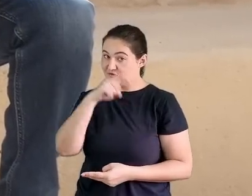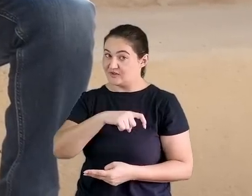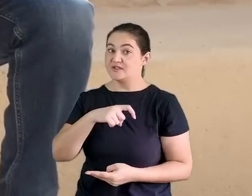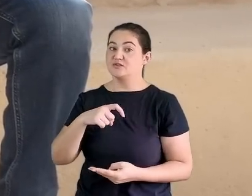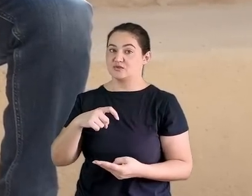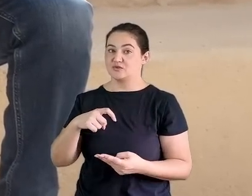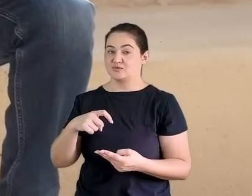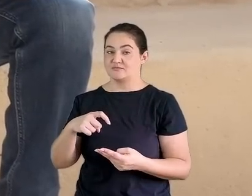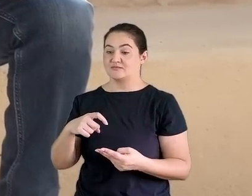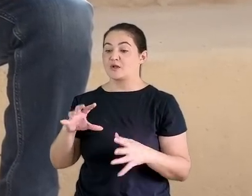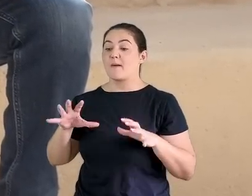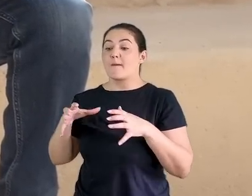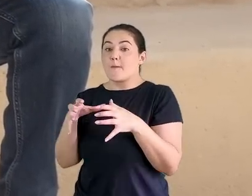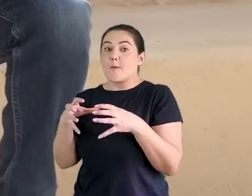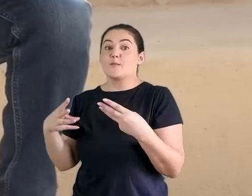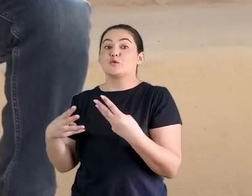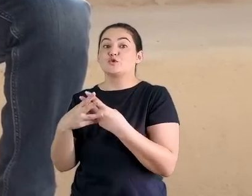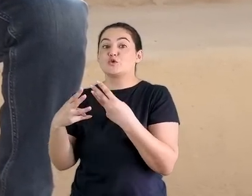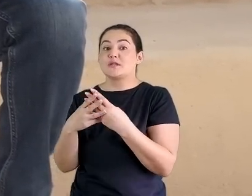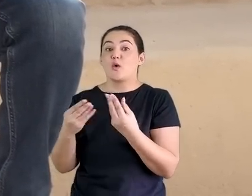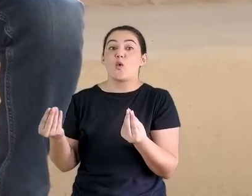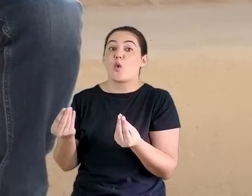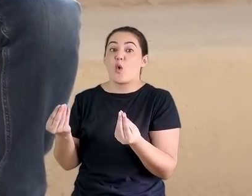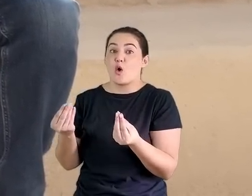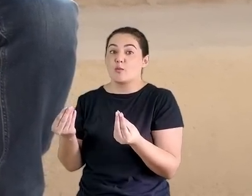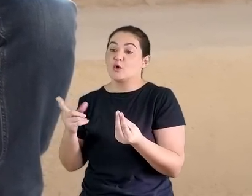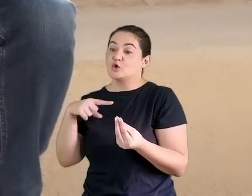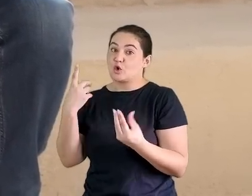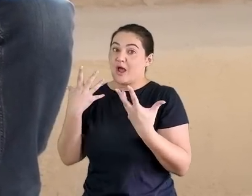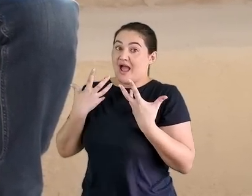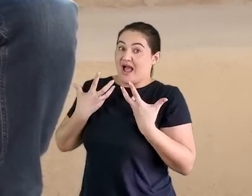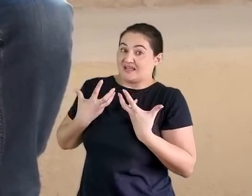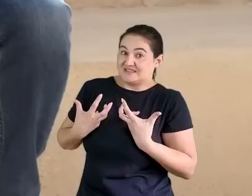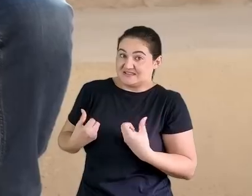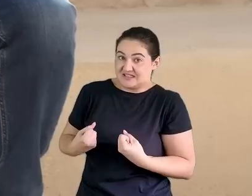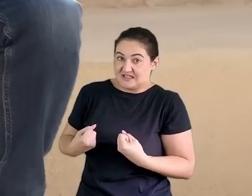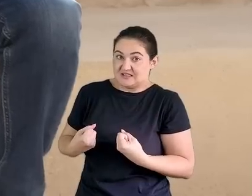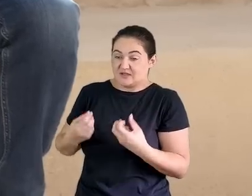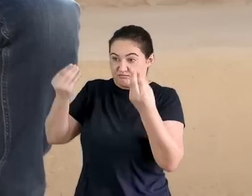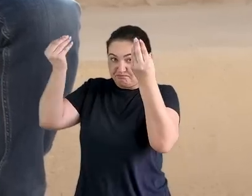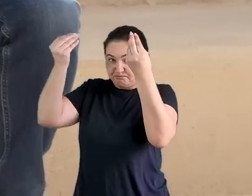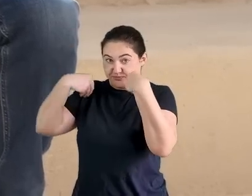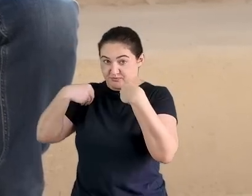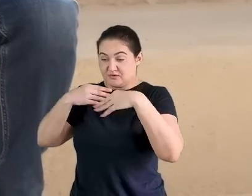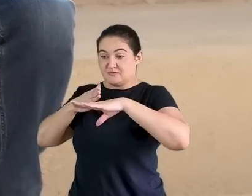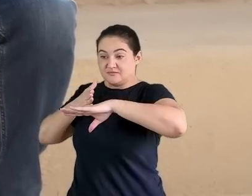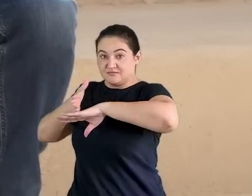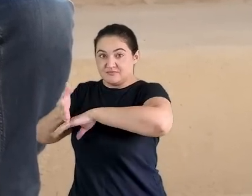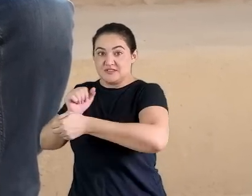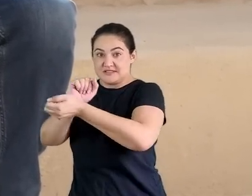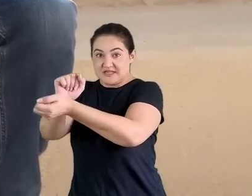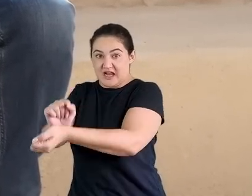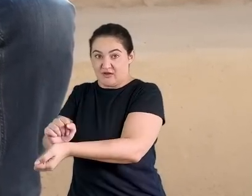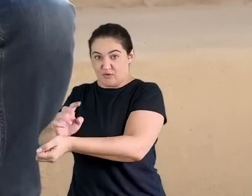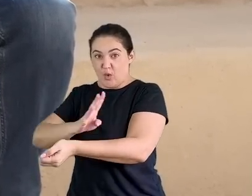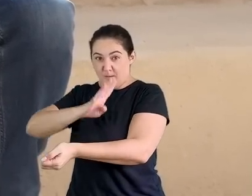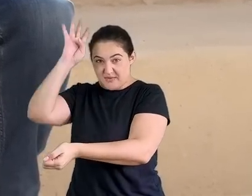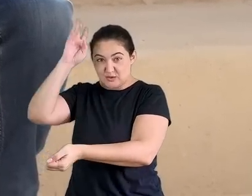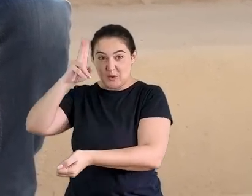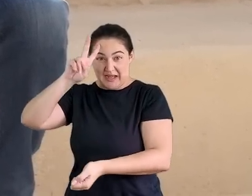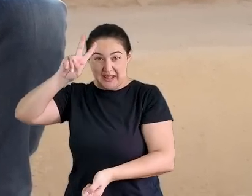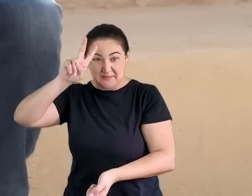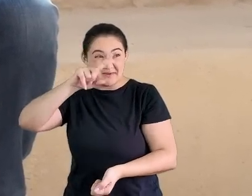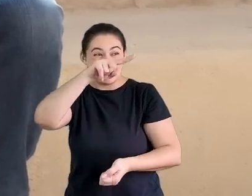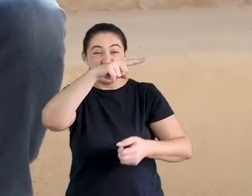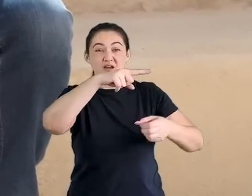se rendessem aos romanos. Lembre-se, os romanos já destruíram toda a Judéia. Este é o último reduto